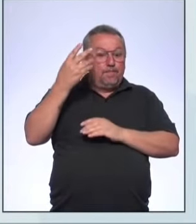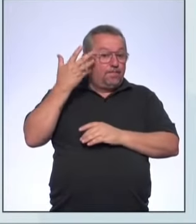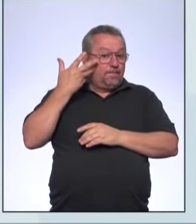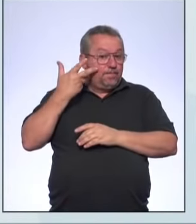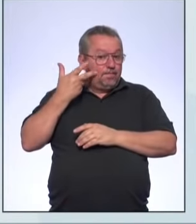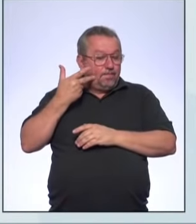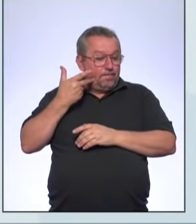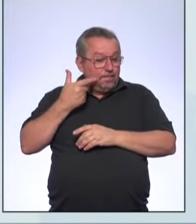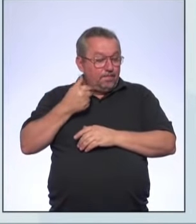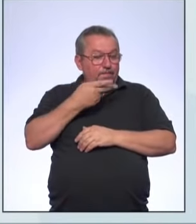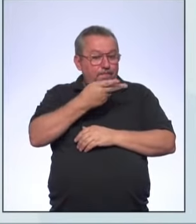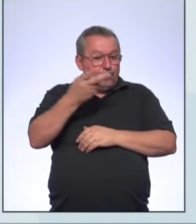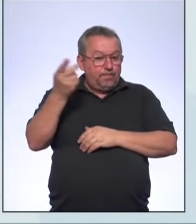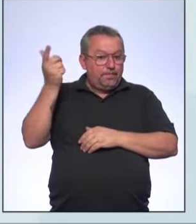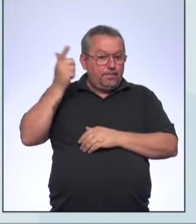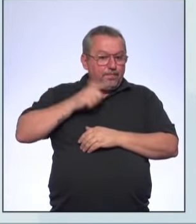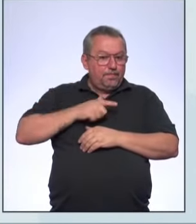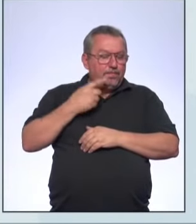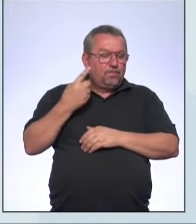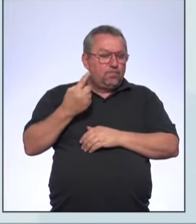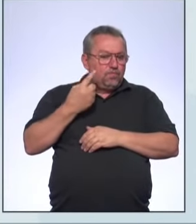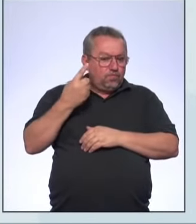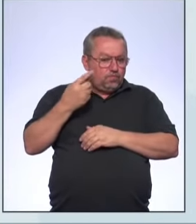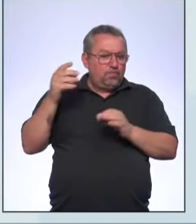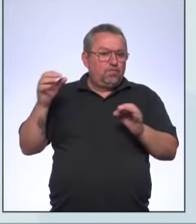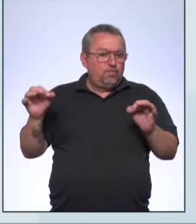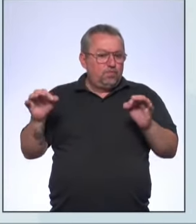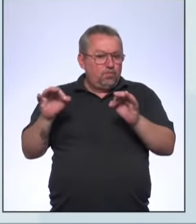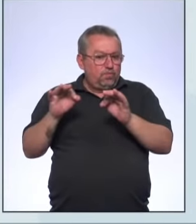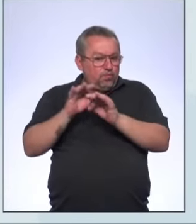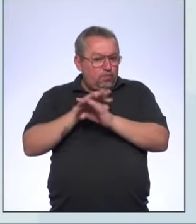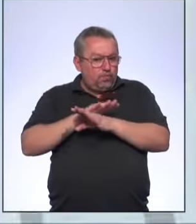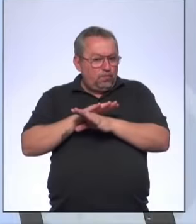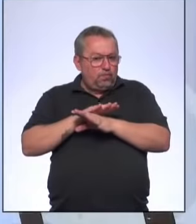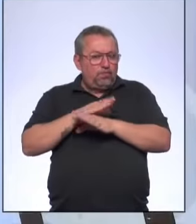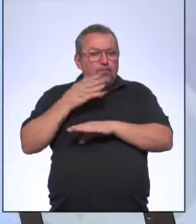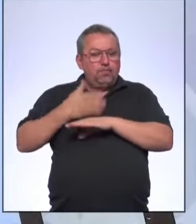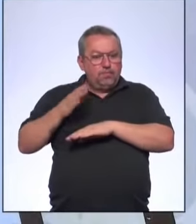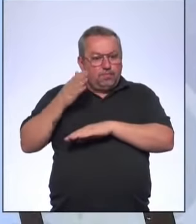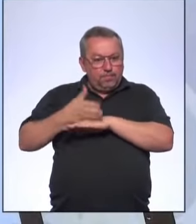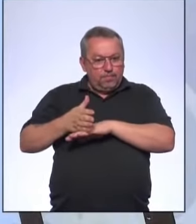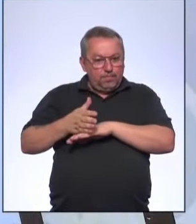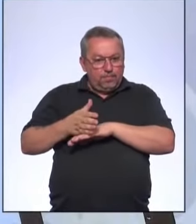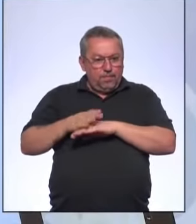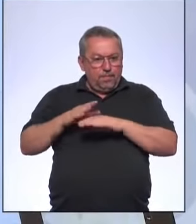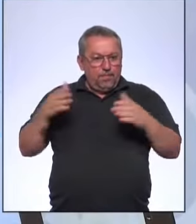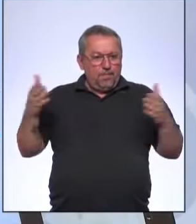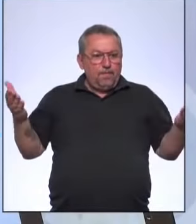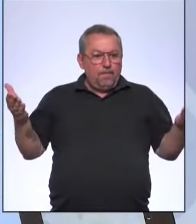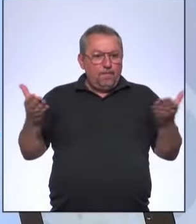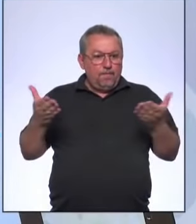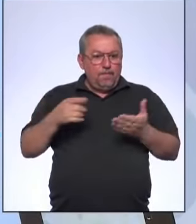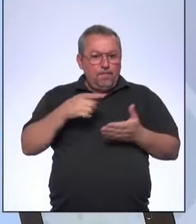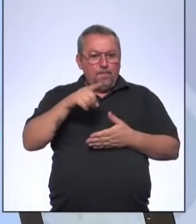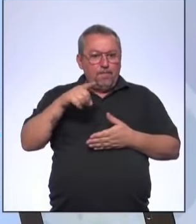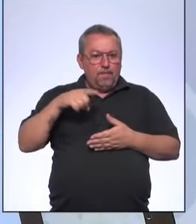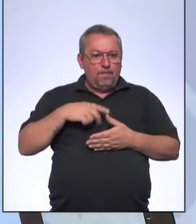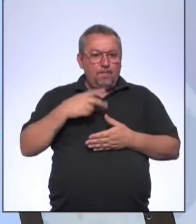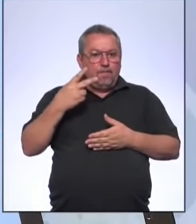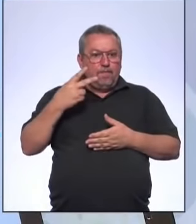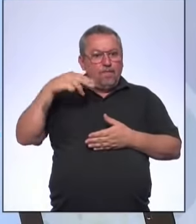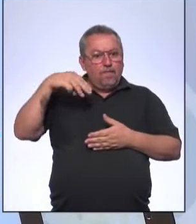animais aí para vocês conseguirem sozinhos completarem a o exercício então agora vocês terão